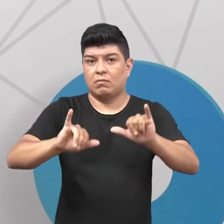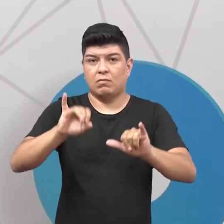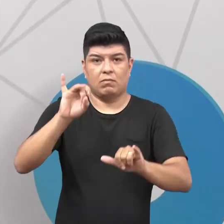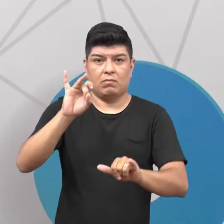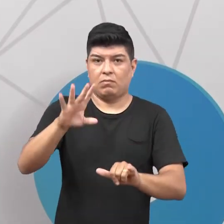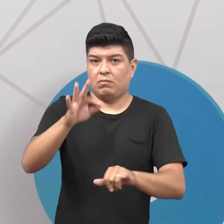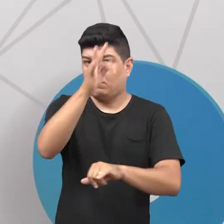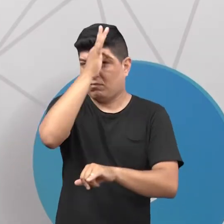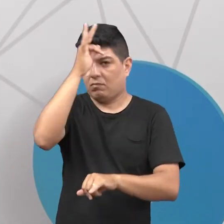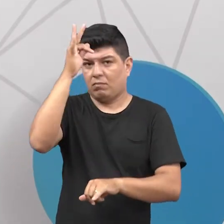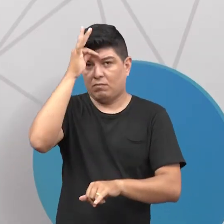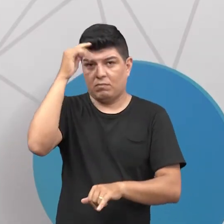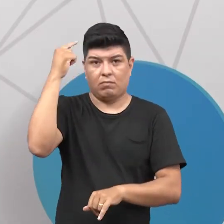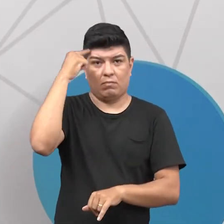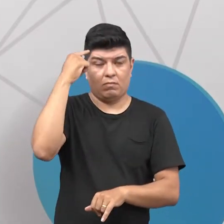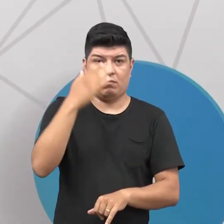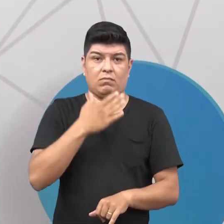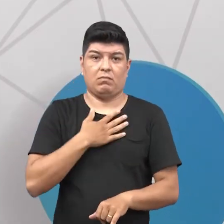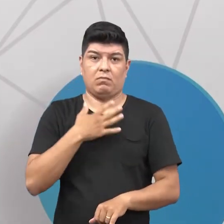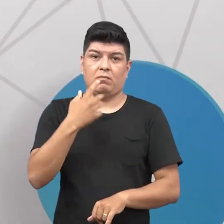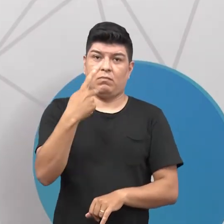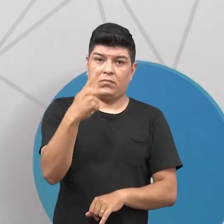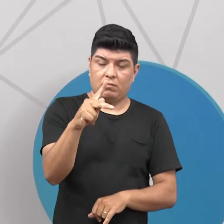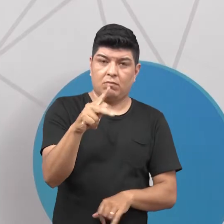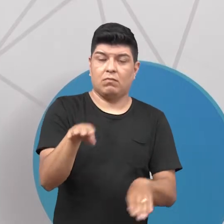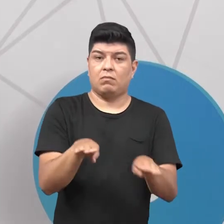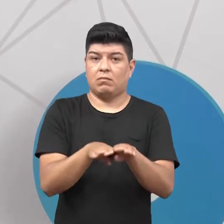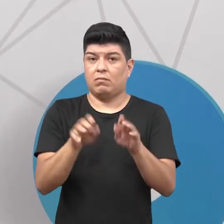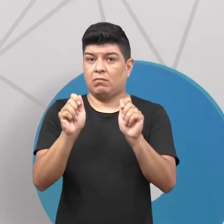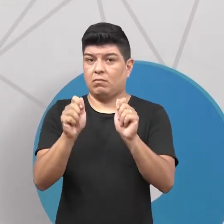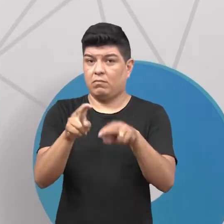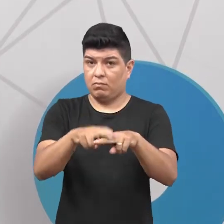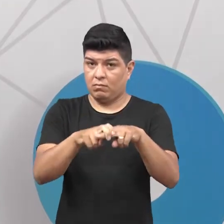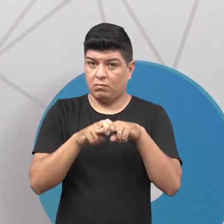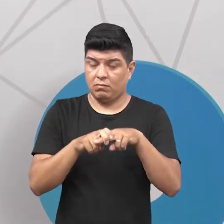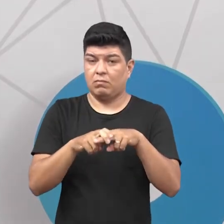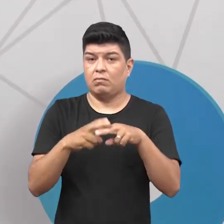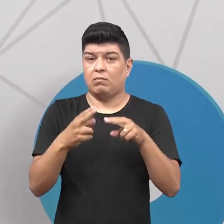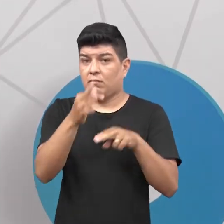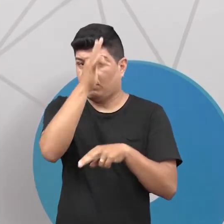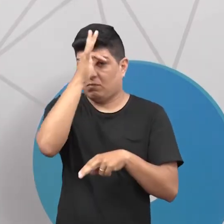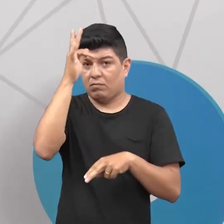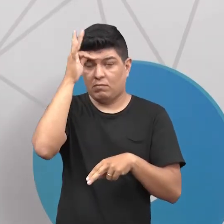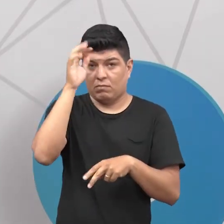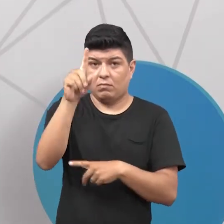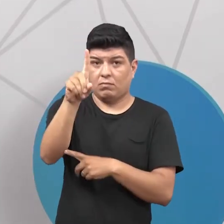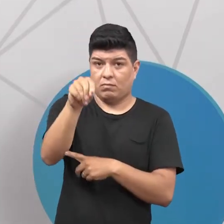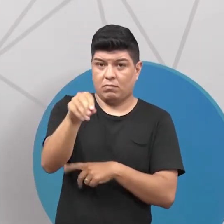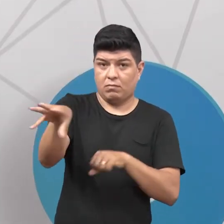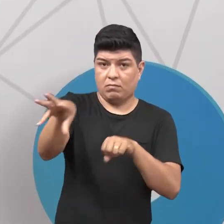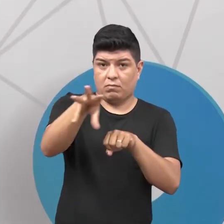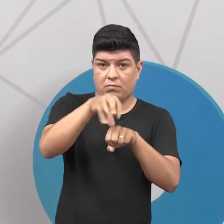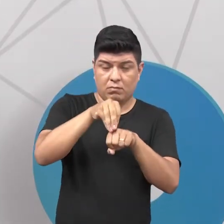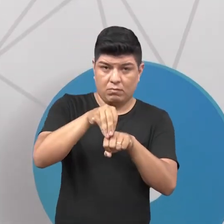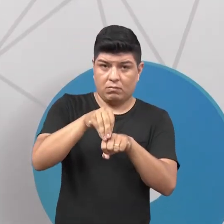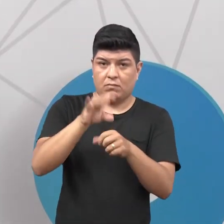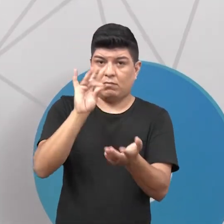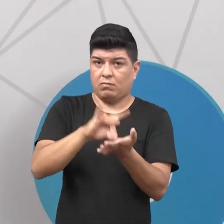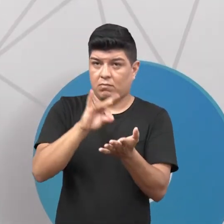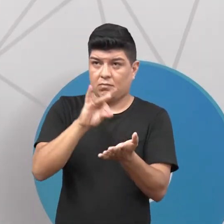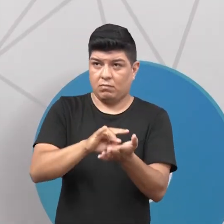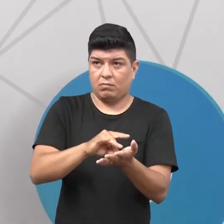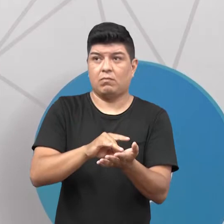a tua como instrumento de trabalho. Por isso é que nós podemos dizer que a filosofia é o conhecimento da pura